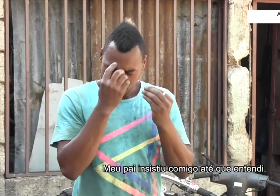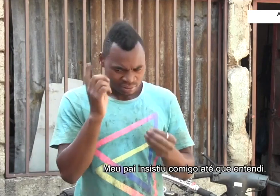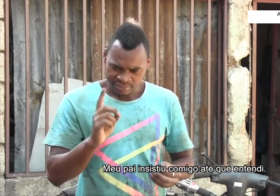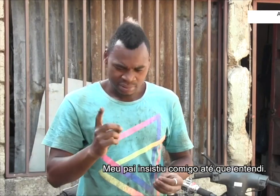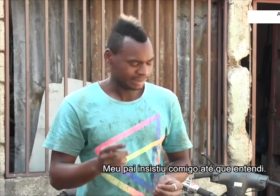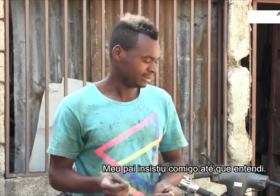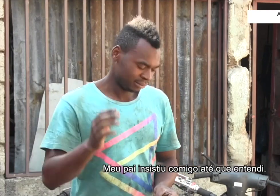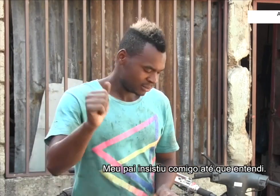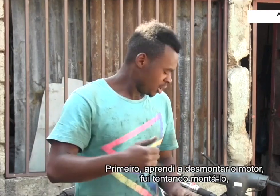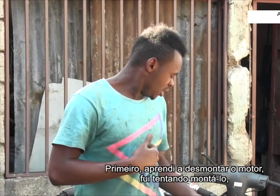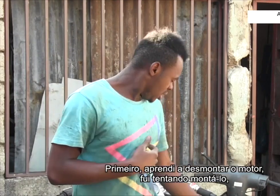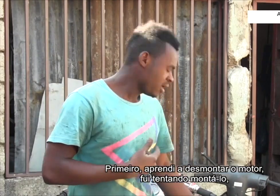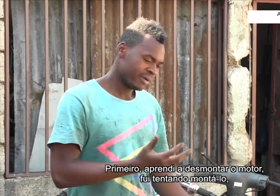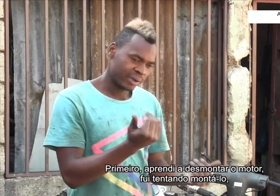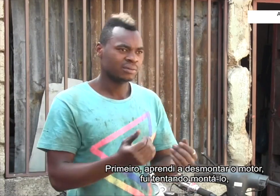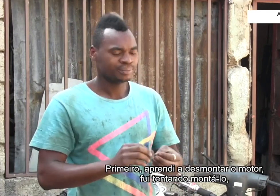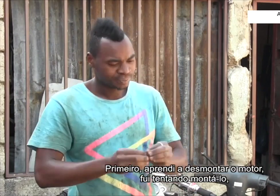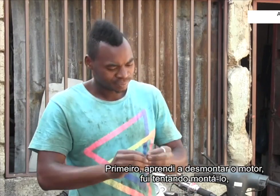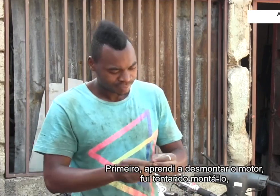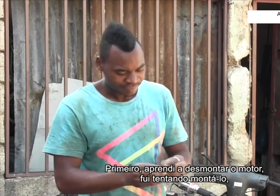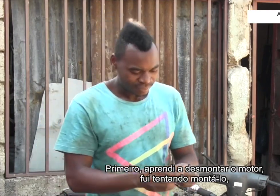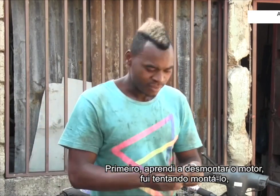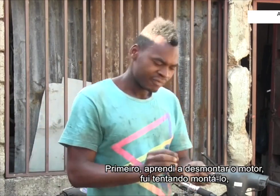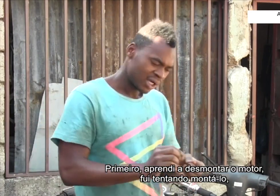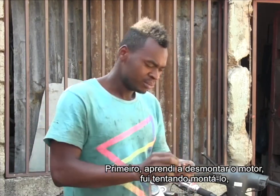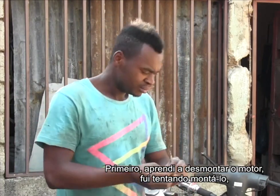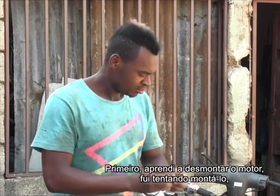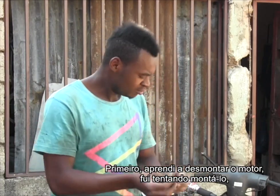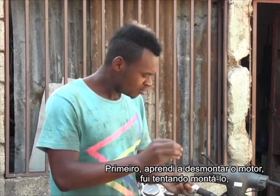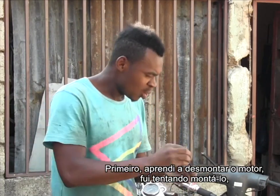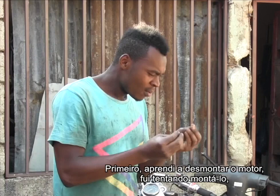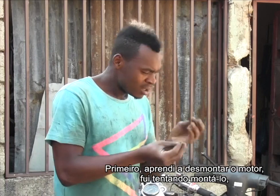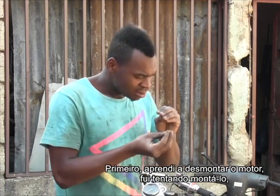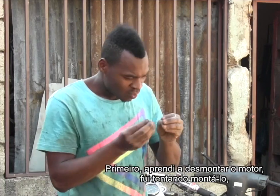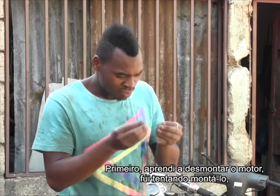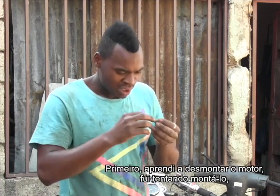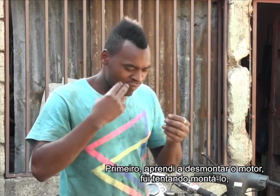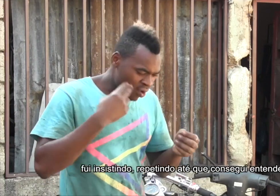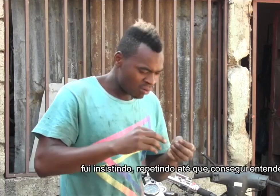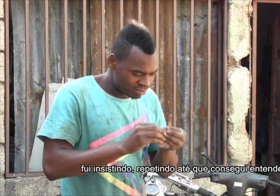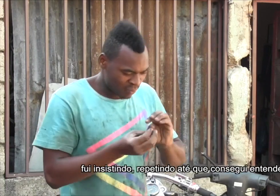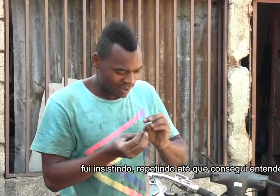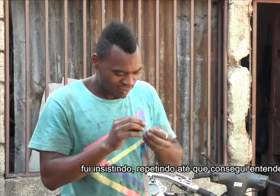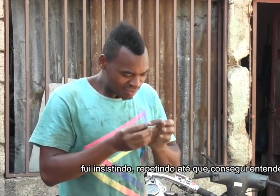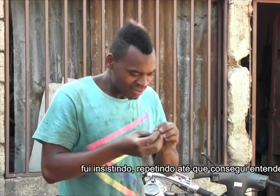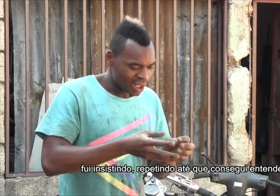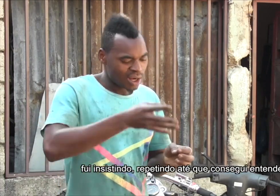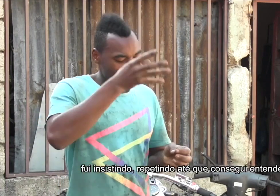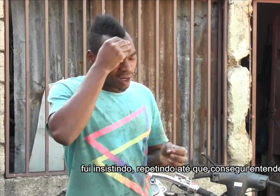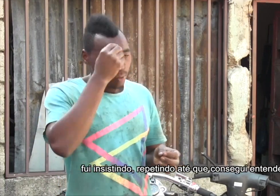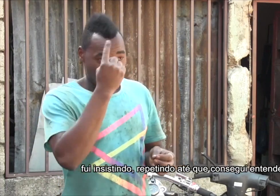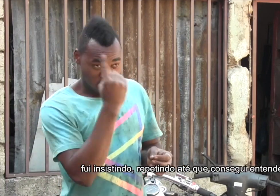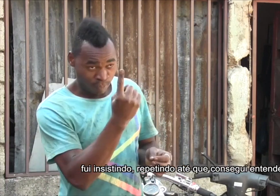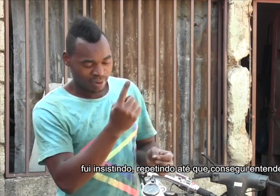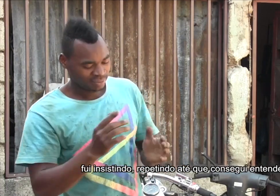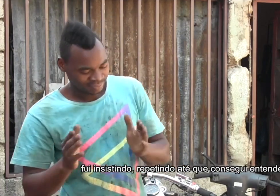Meu pai insistiu comigo, até que entendi. Primeiro, aprendi a desmontar o motor. Fui tentando